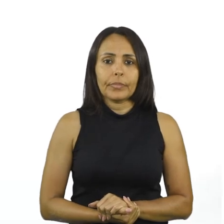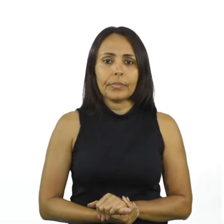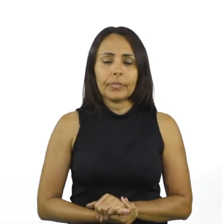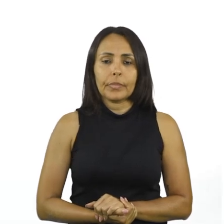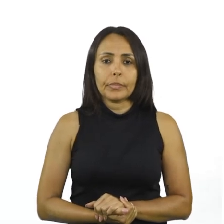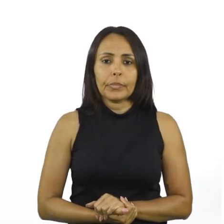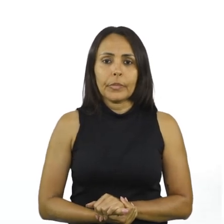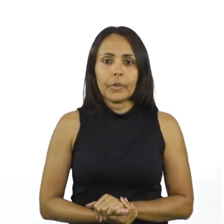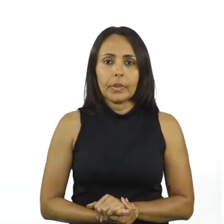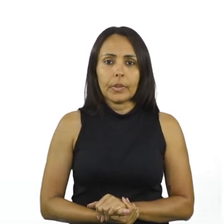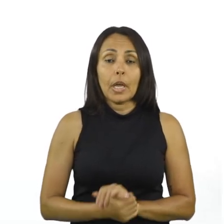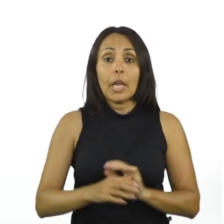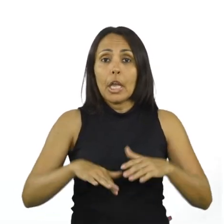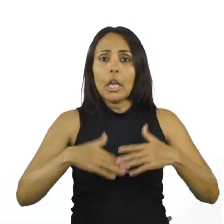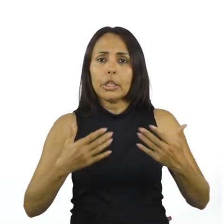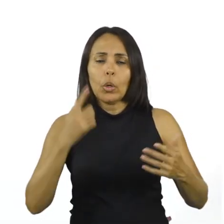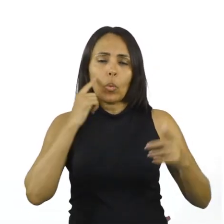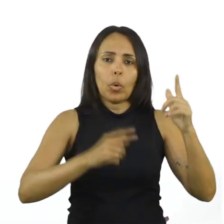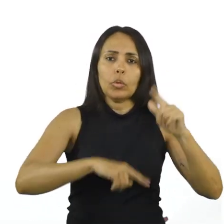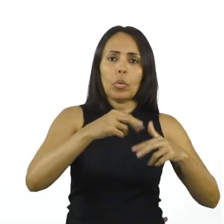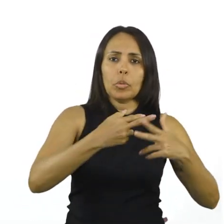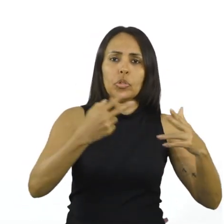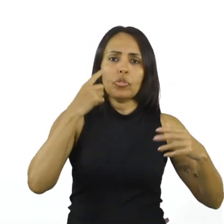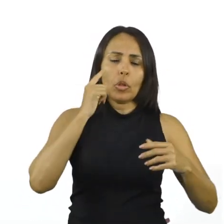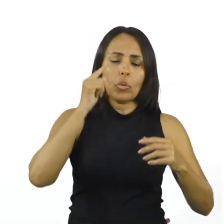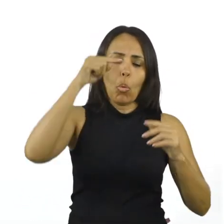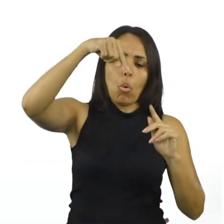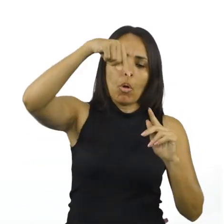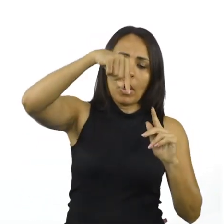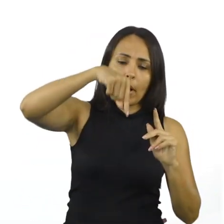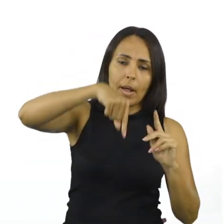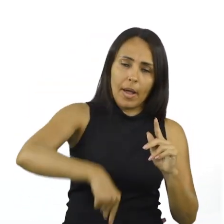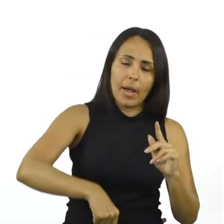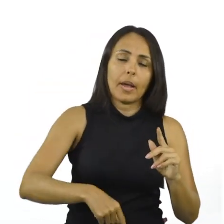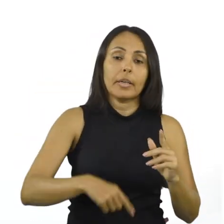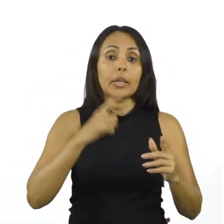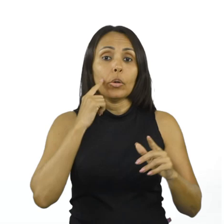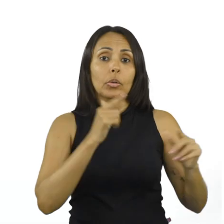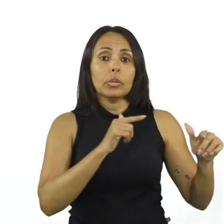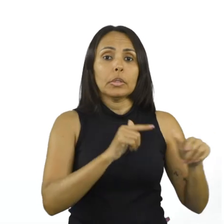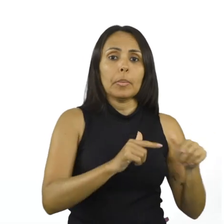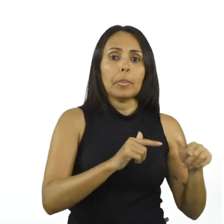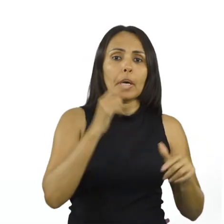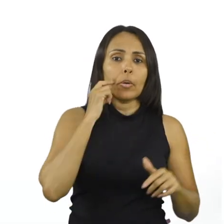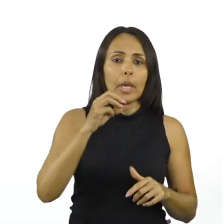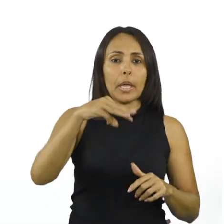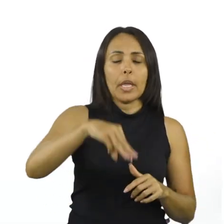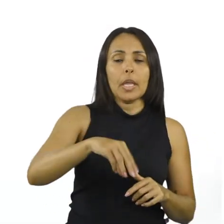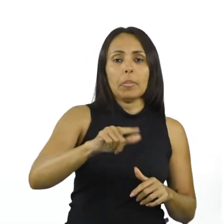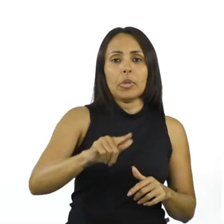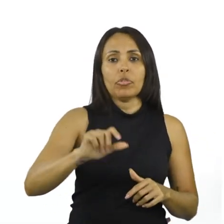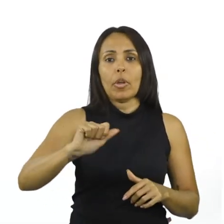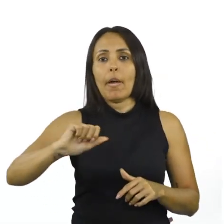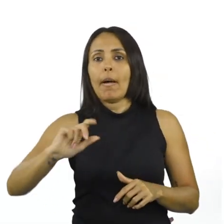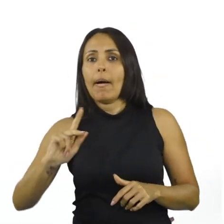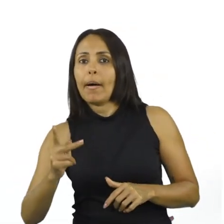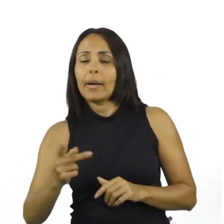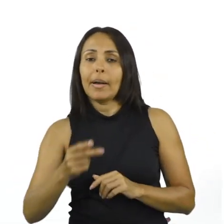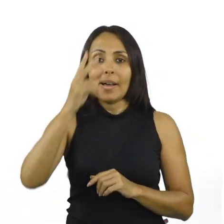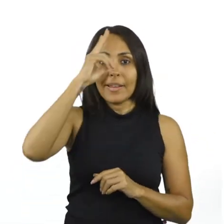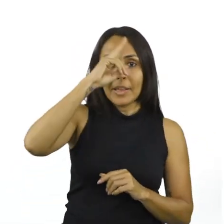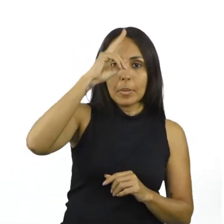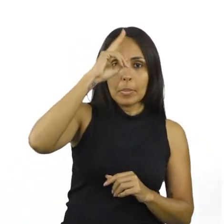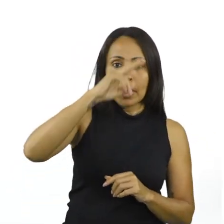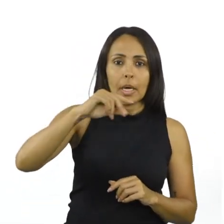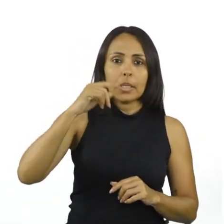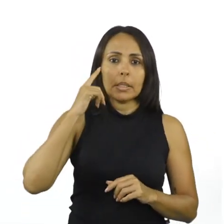lembrar dessa forma. Belezinha? Então, quando o objeto cai, o trabalho do peso, ele vai ser mgh. Lembrando